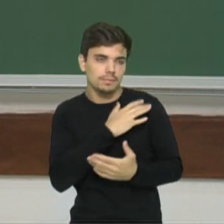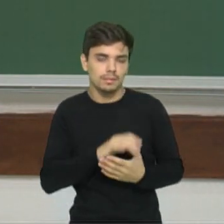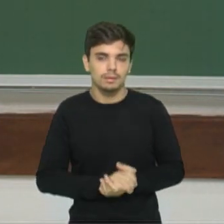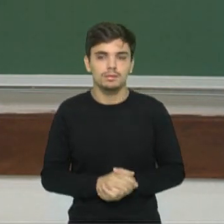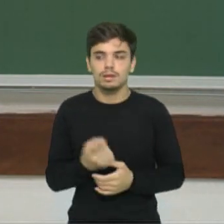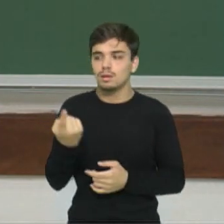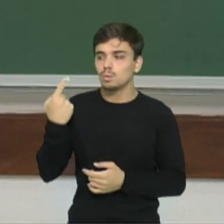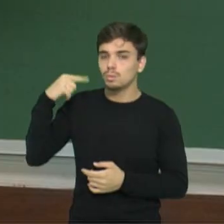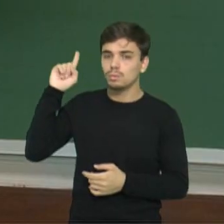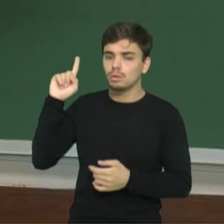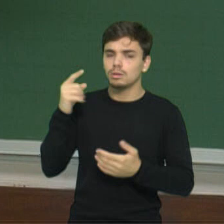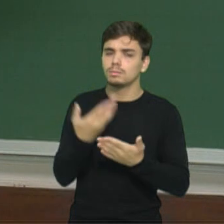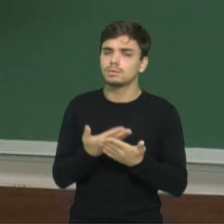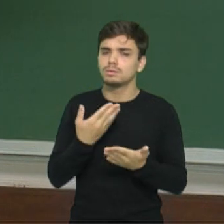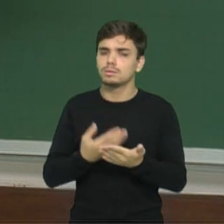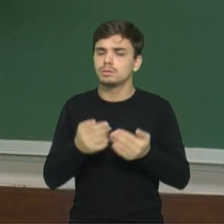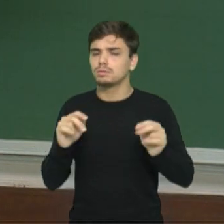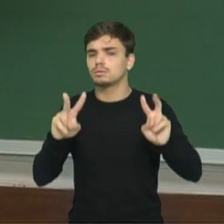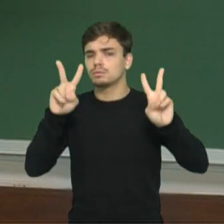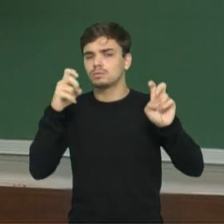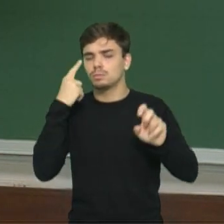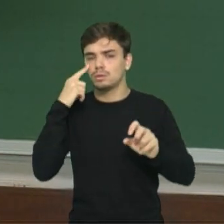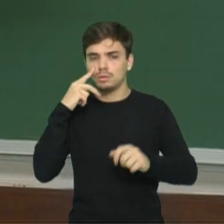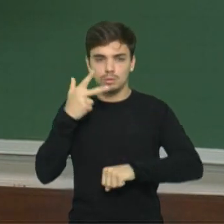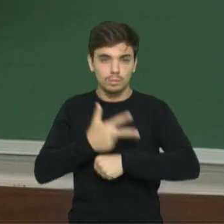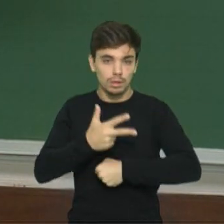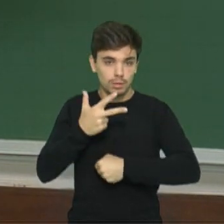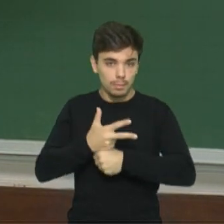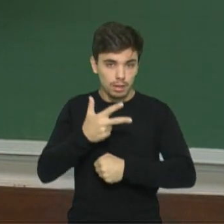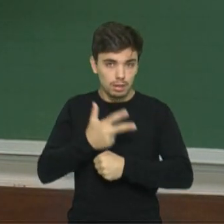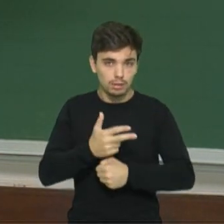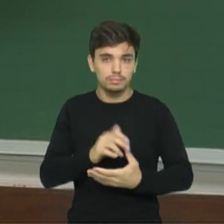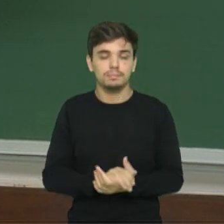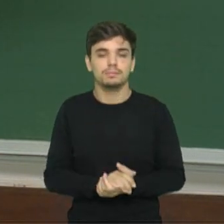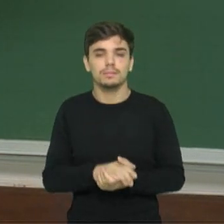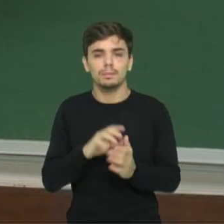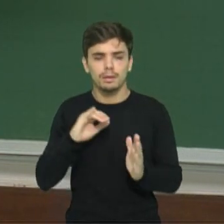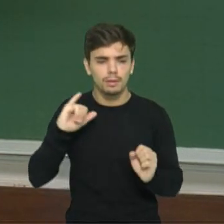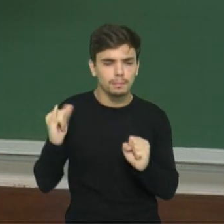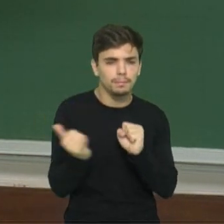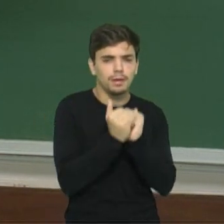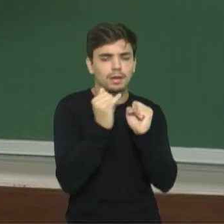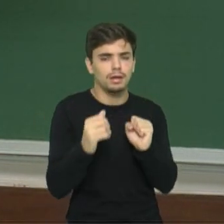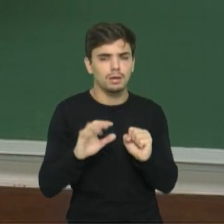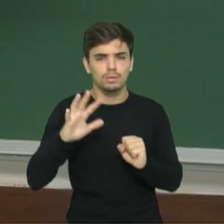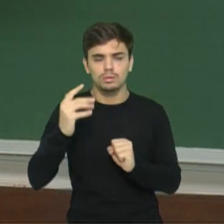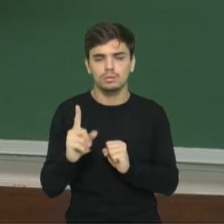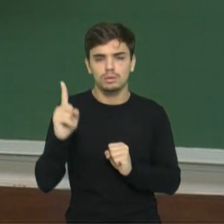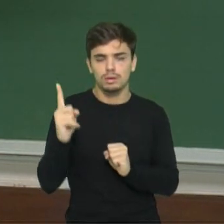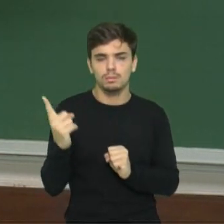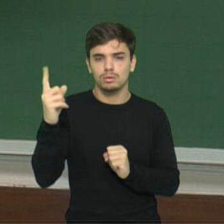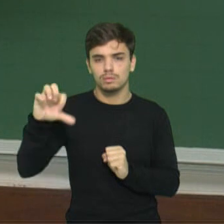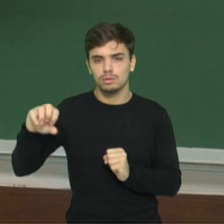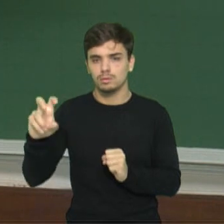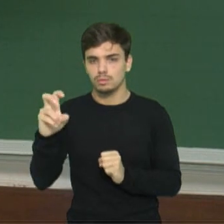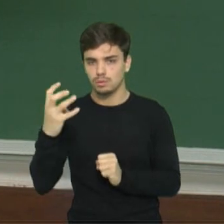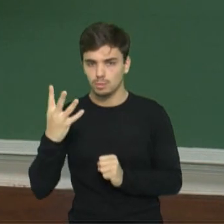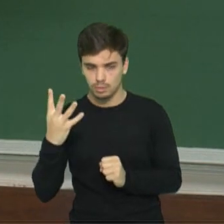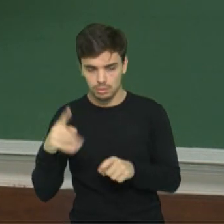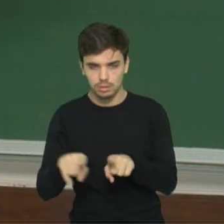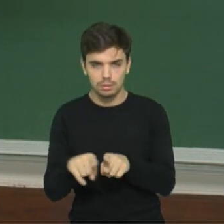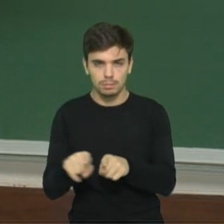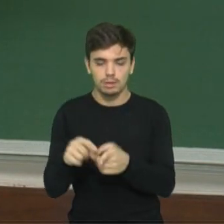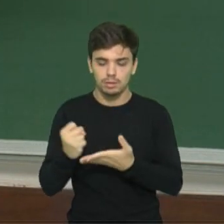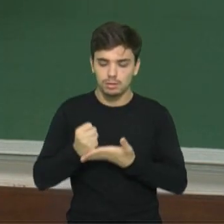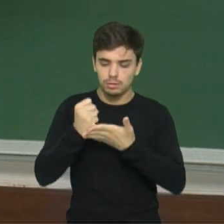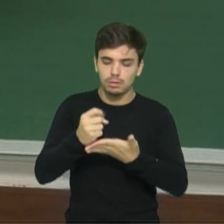aula passada, a gente estudou o caso da Guatemala, né, o golpe em 1954 na Guatemala, com o